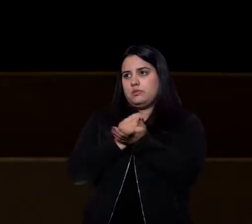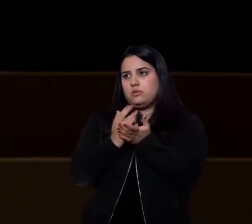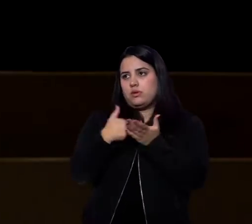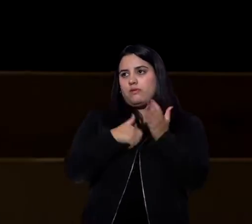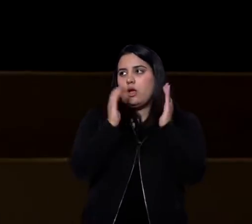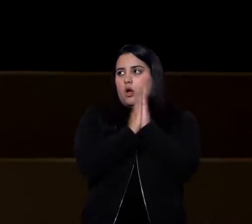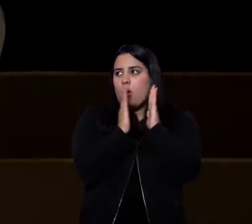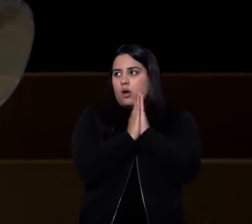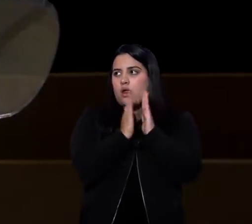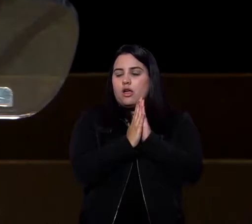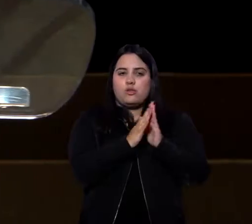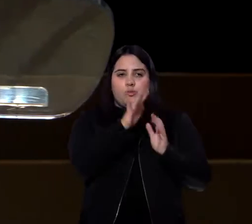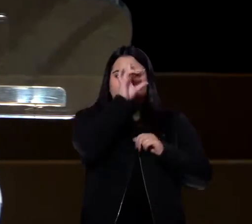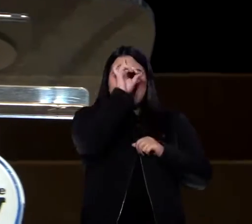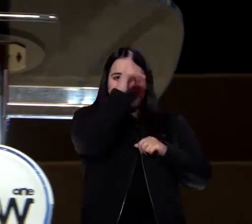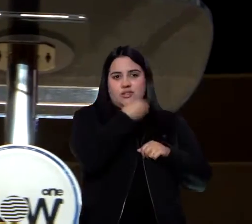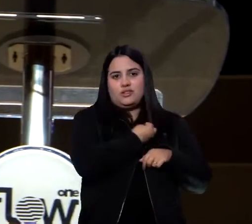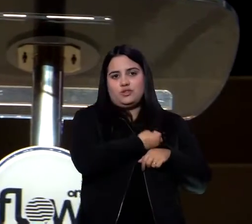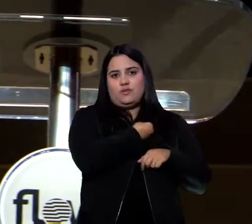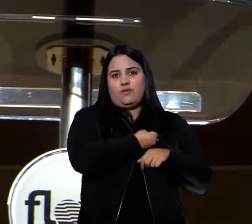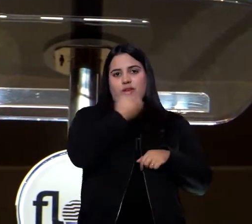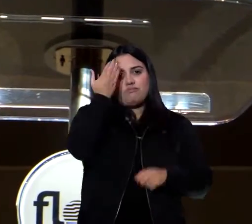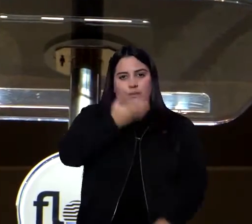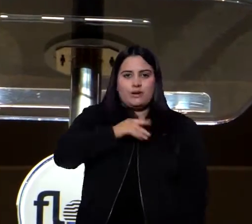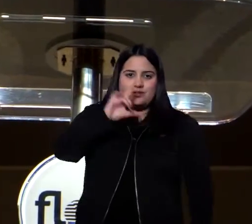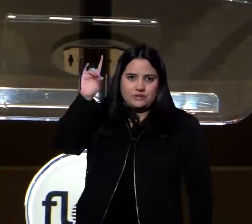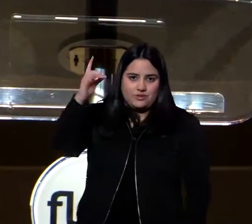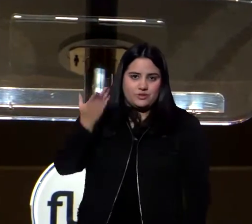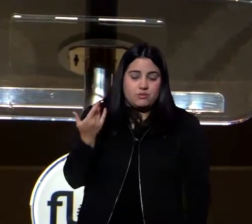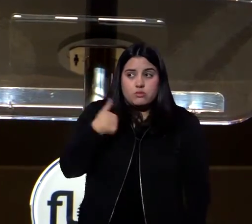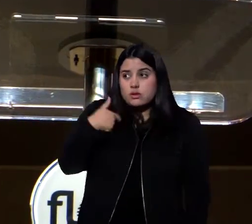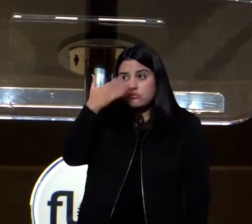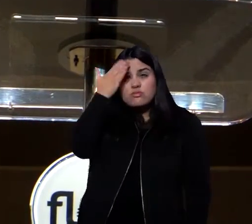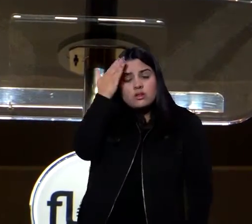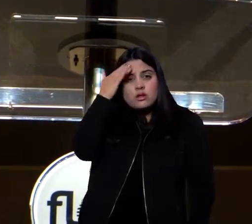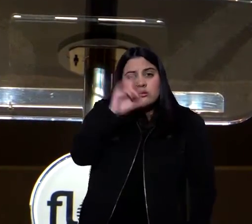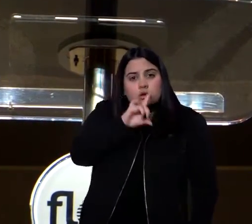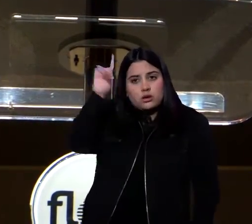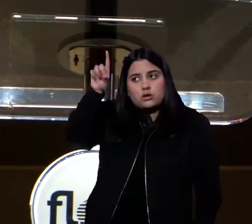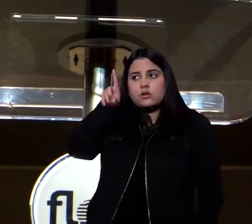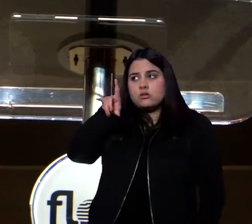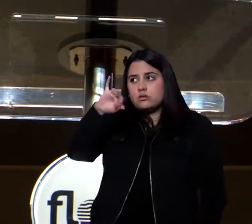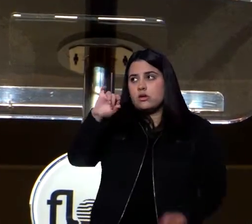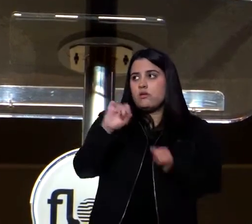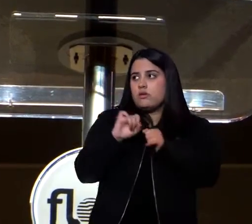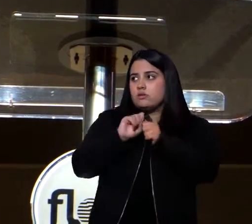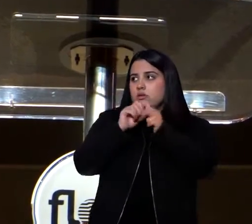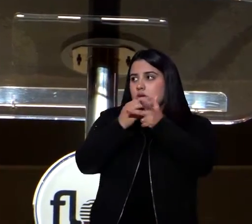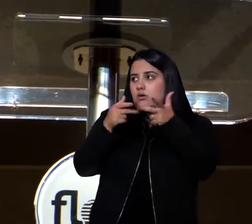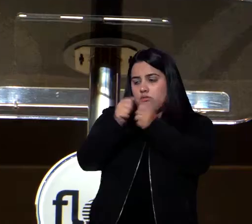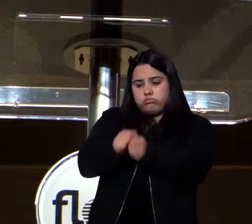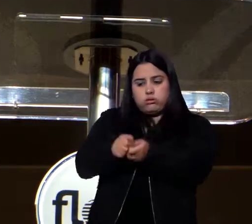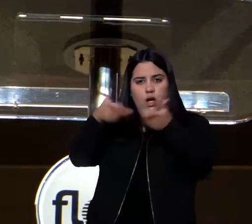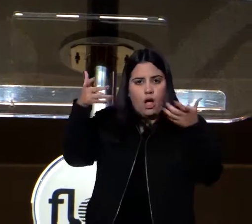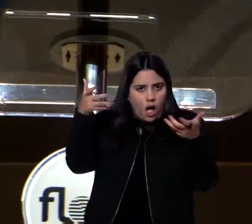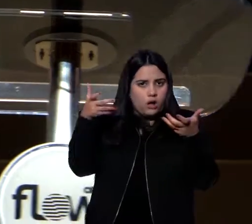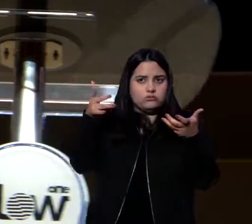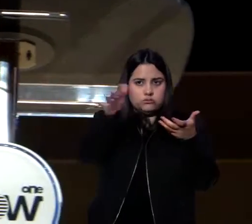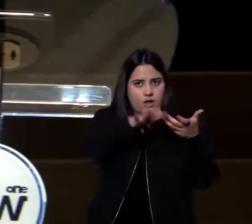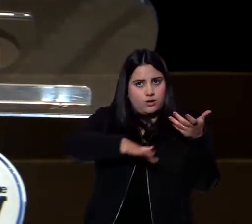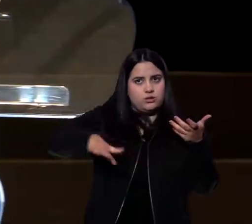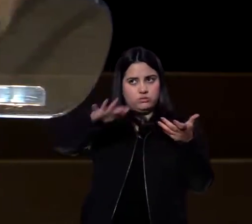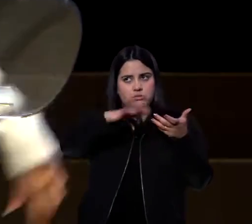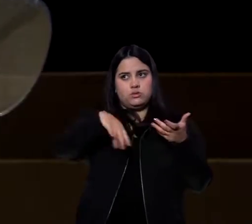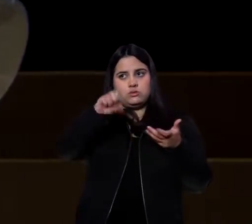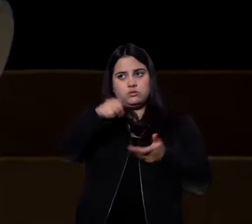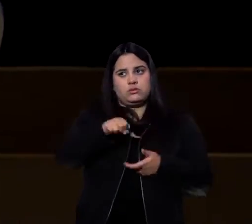por esses dias que a gente ia viver na presença de Deus. E eu tinha certeza que Deus ia fazer algo grandioso no nosso meio. Graças a